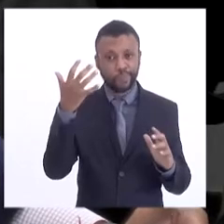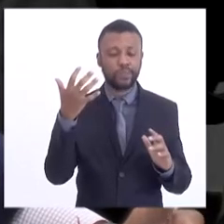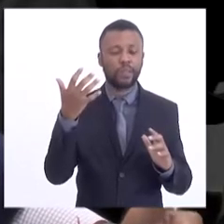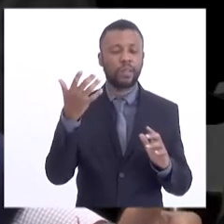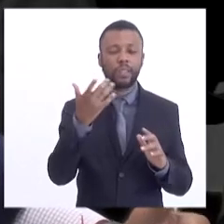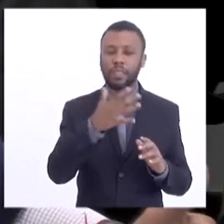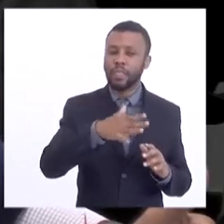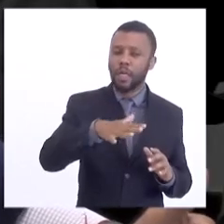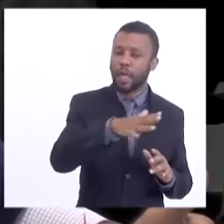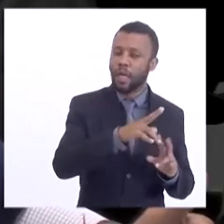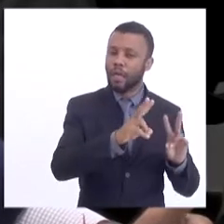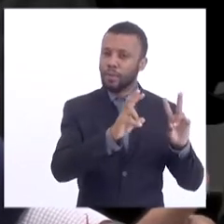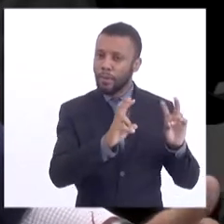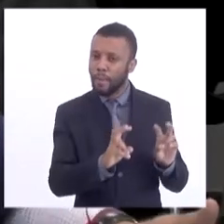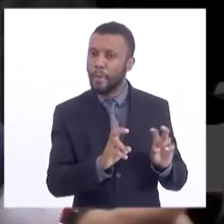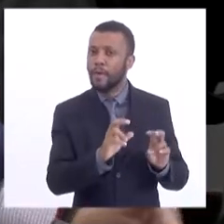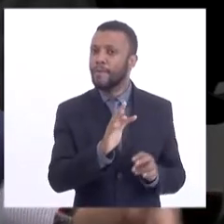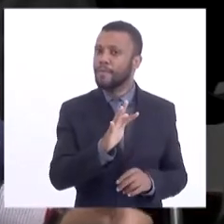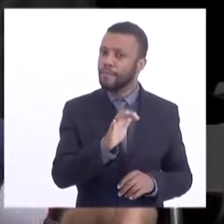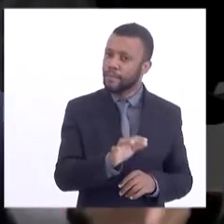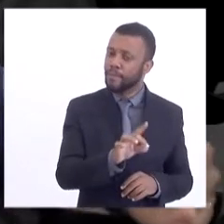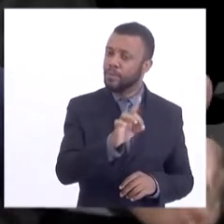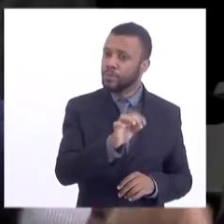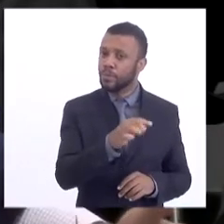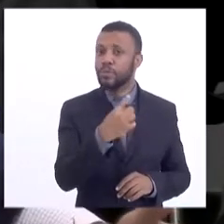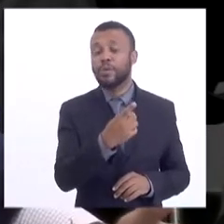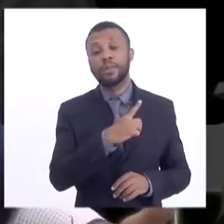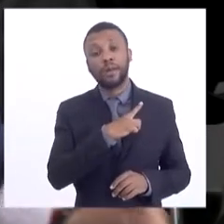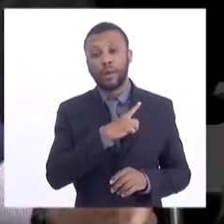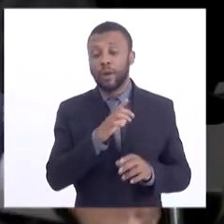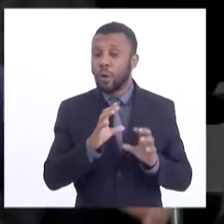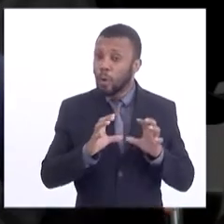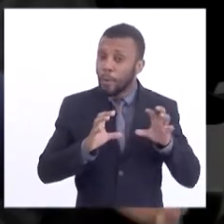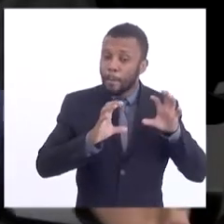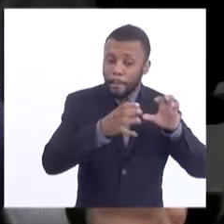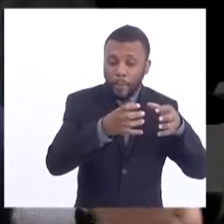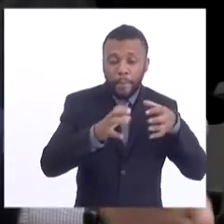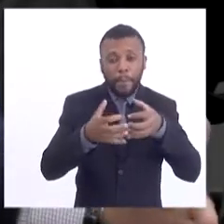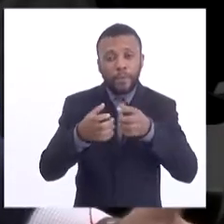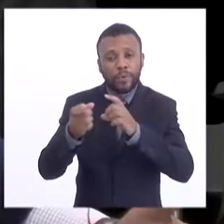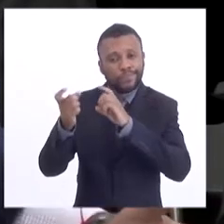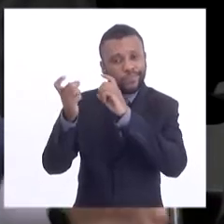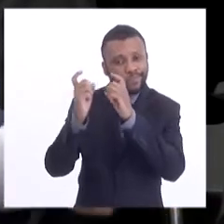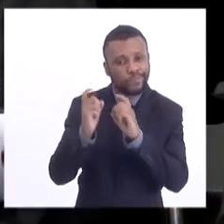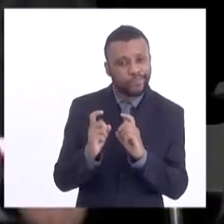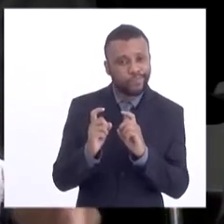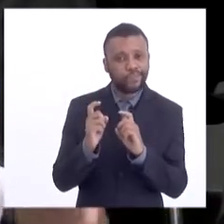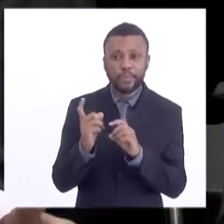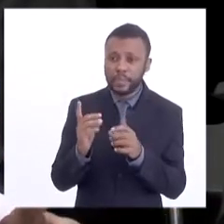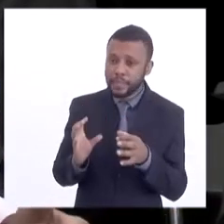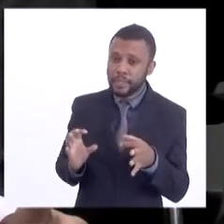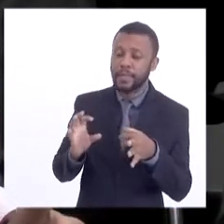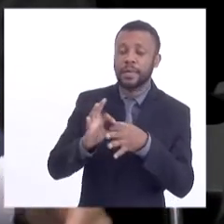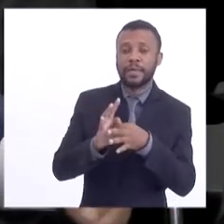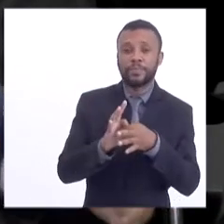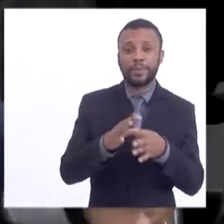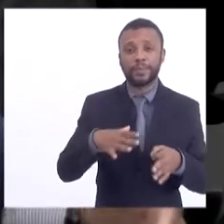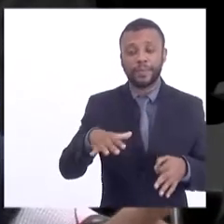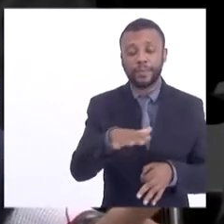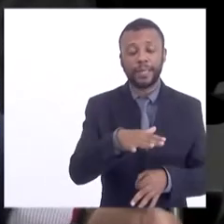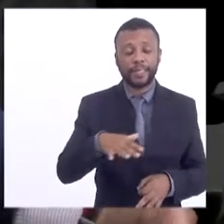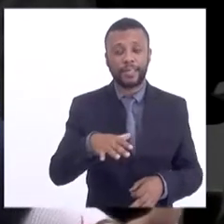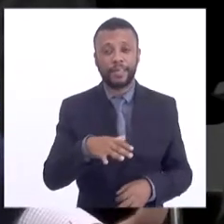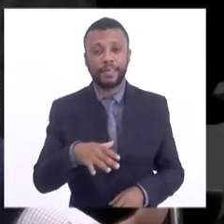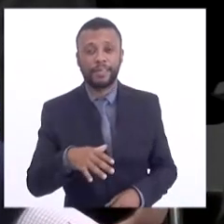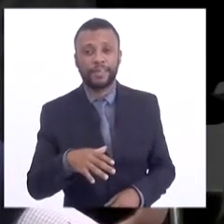fundo nós precisamos acionar os conselhos nós fizemos duas reuniões ontem em relação ao fecp em relação ao feliz